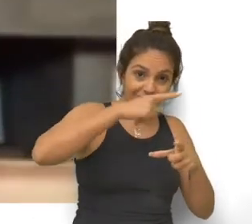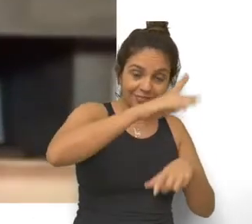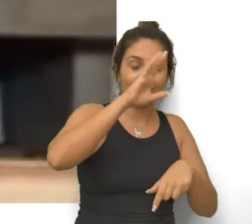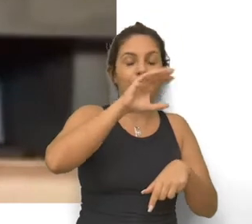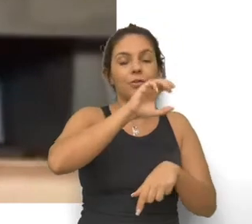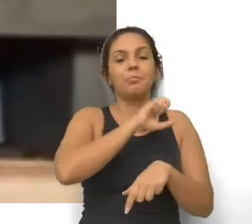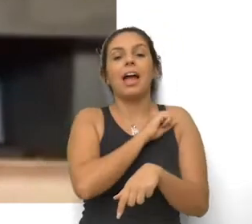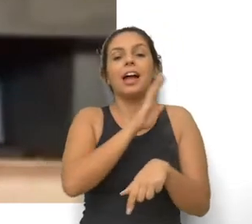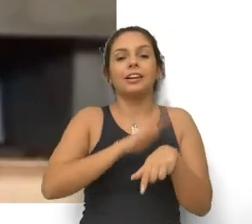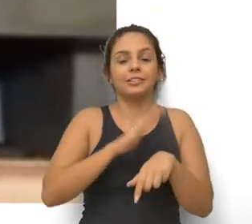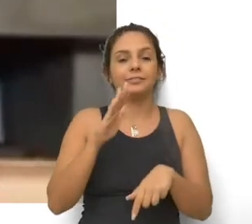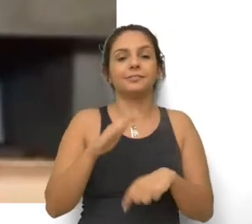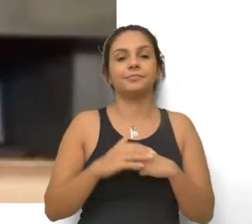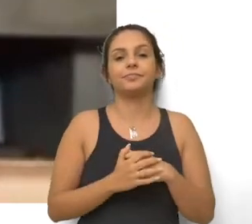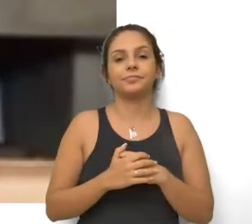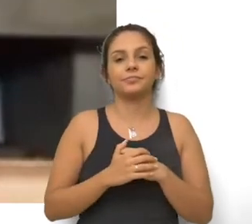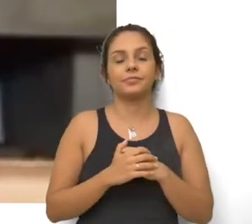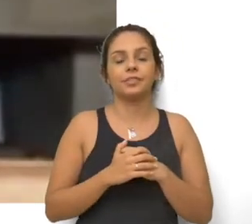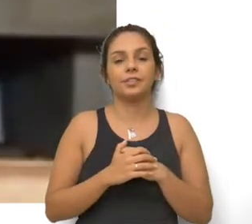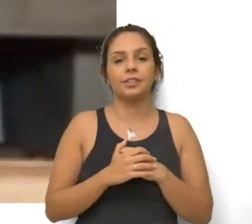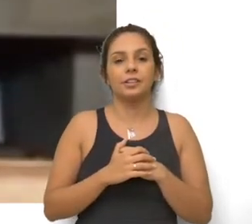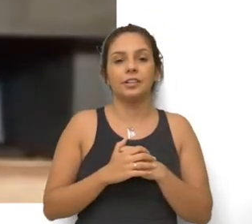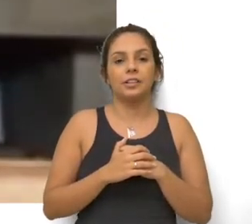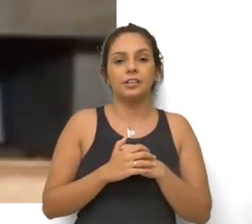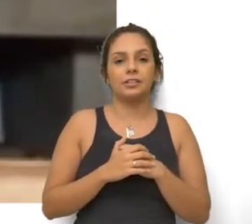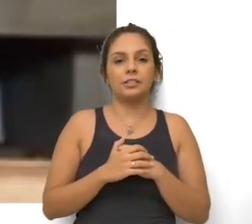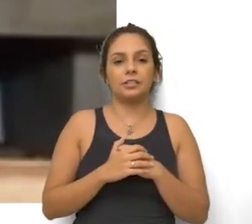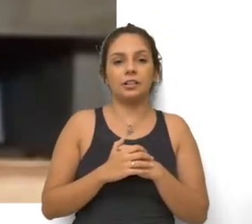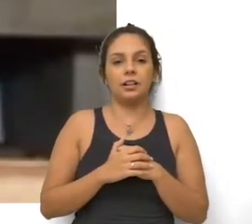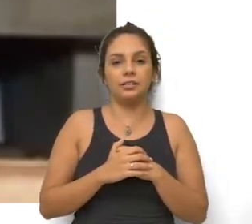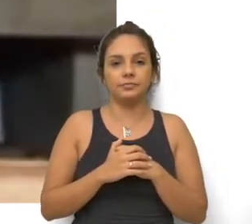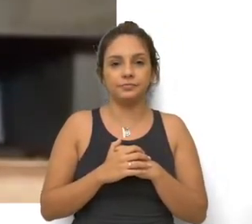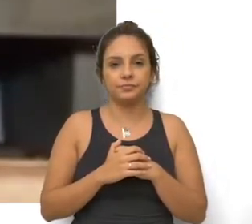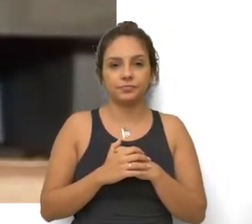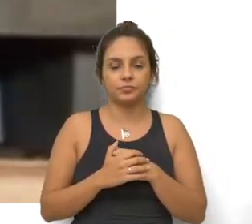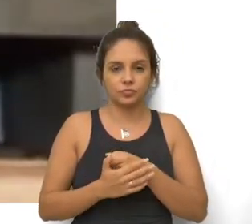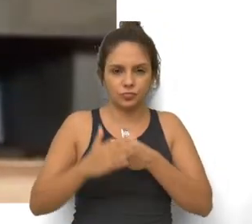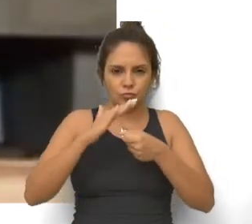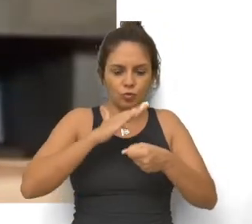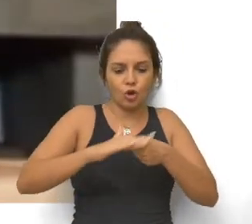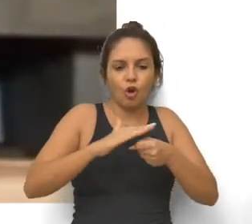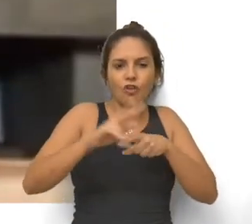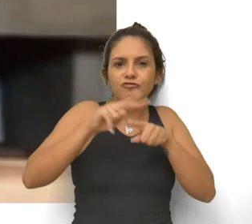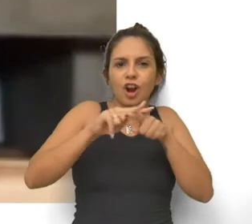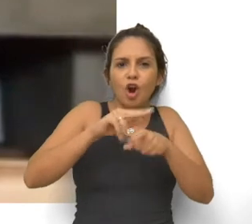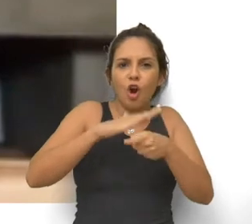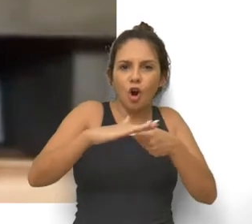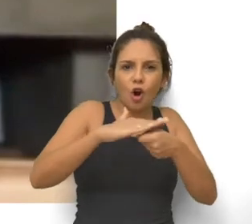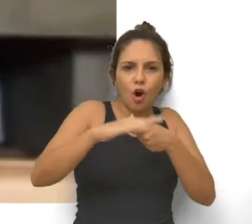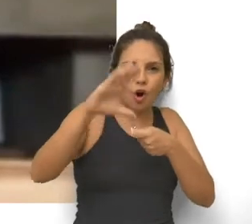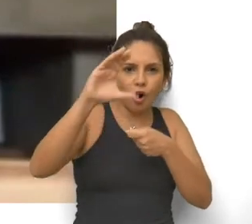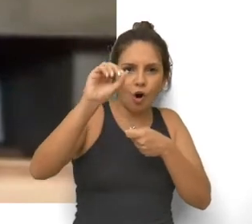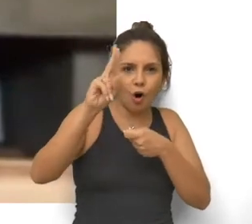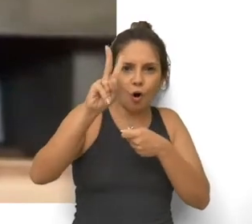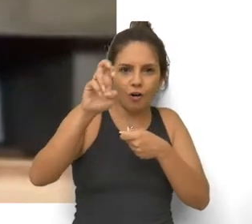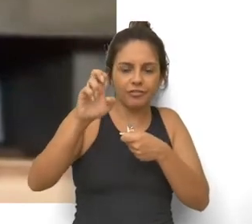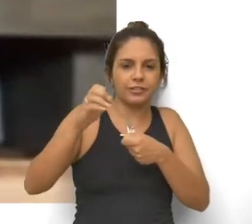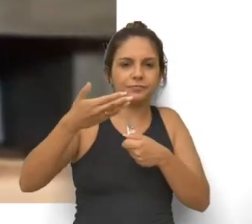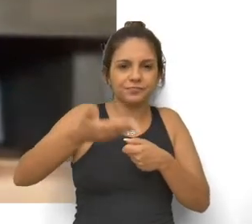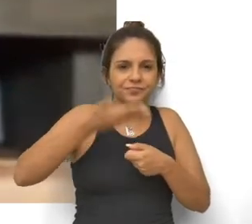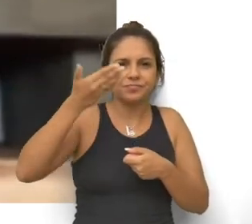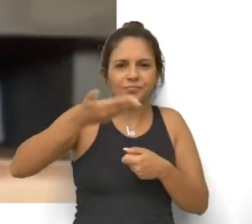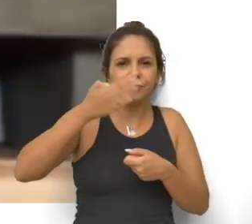mais gostava, que era um bambá de couve, não é? Que era um caldo